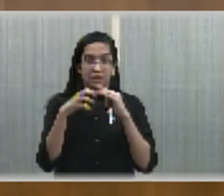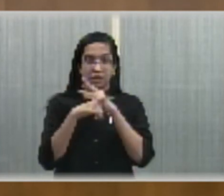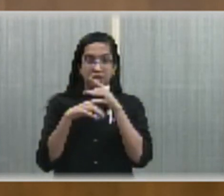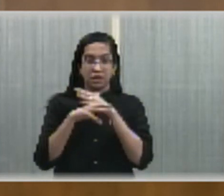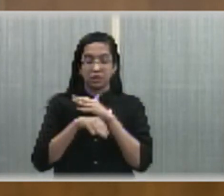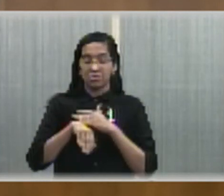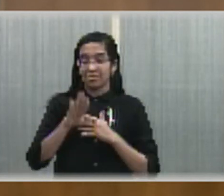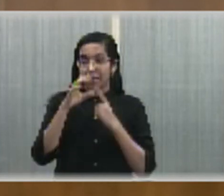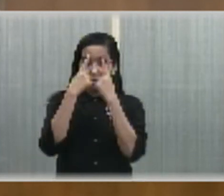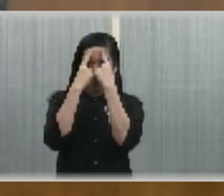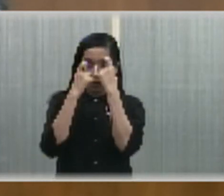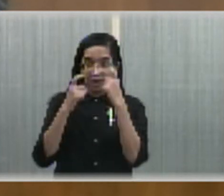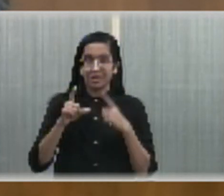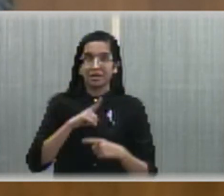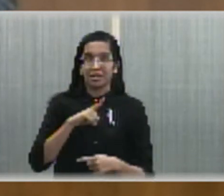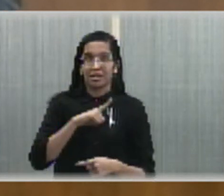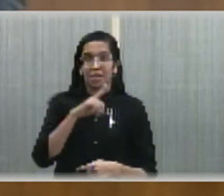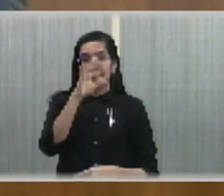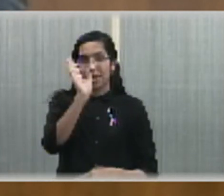mais violenta do Brasil.